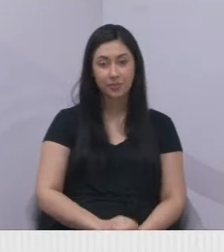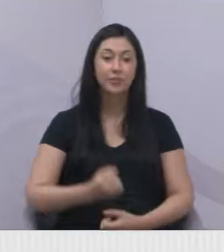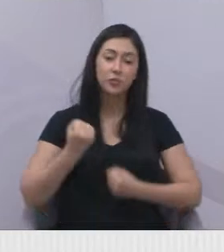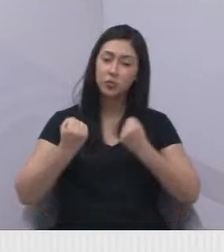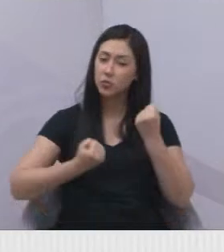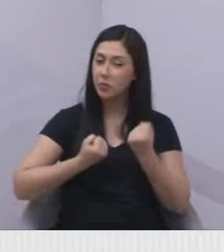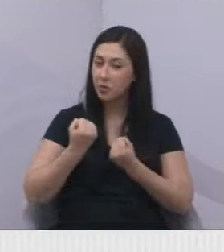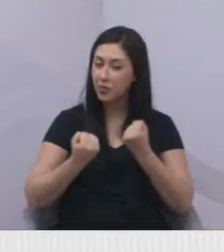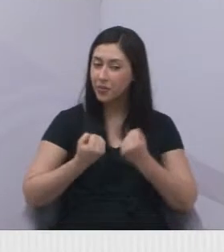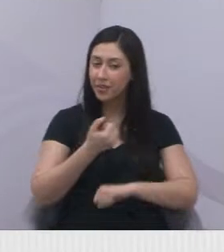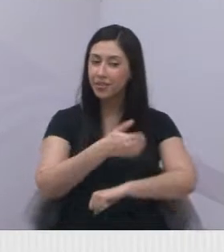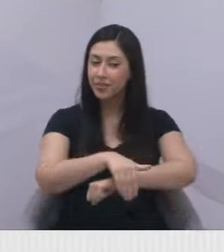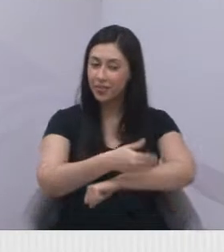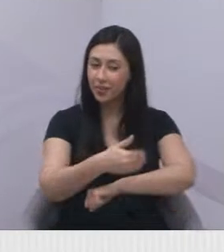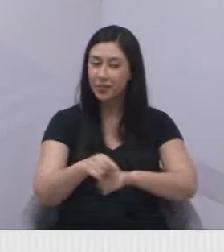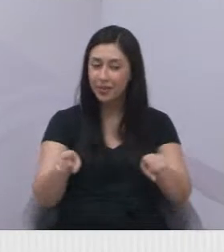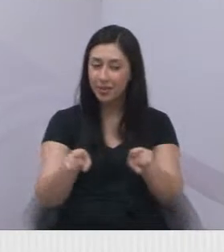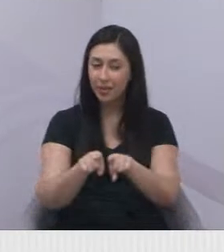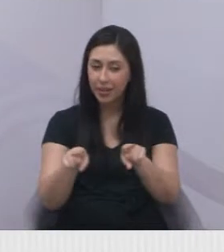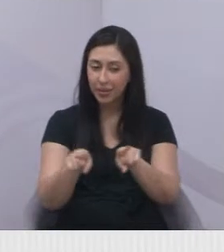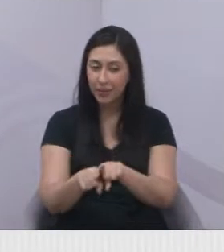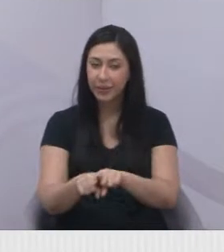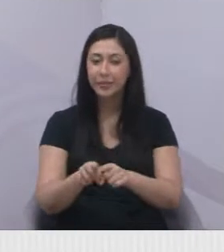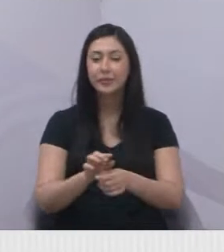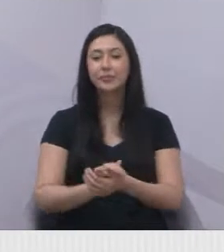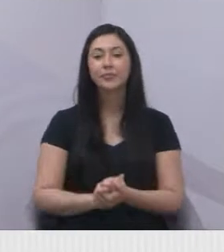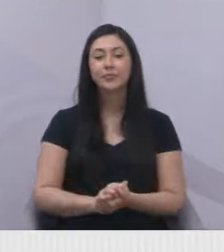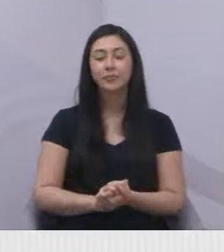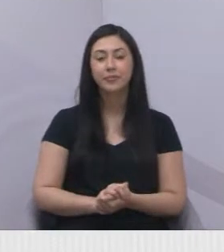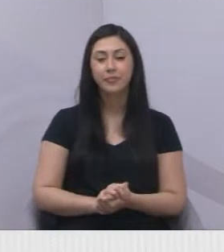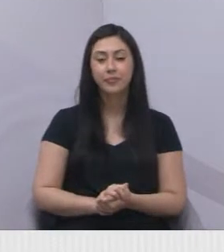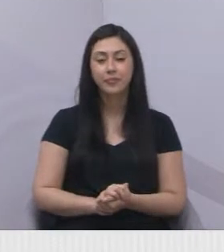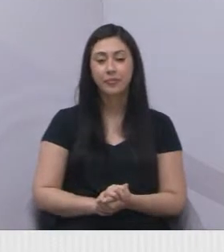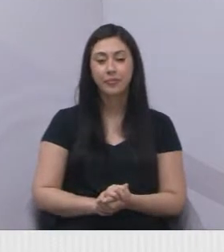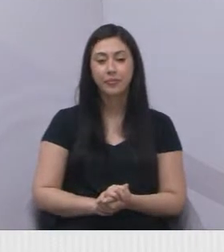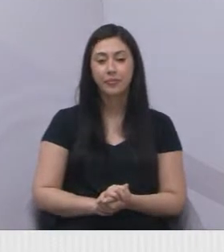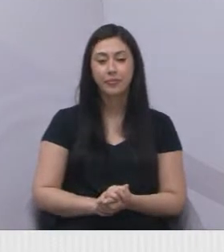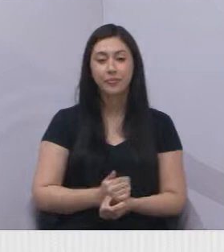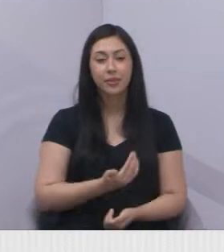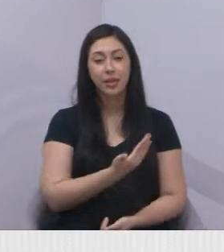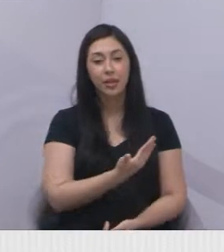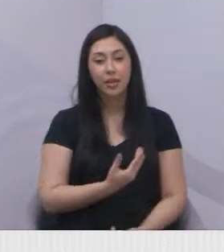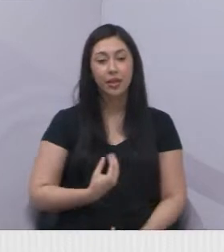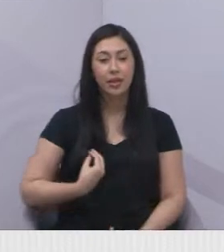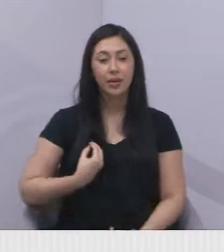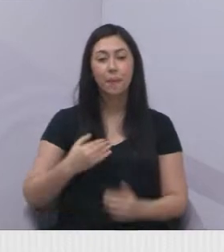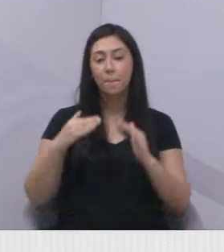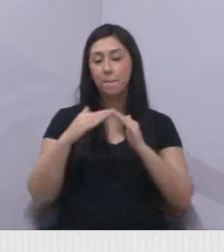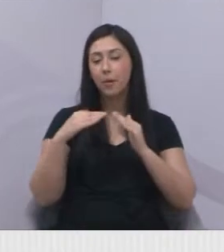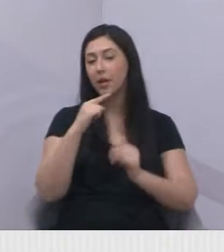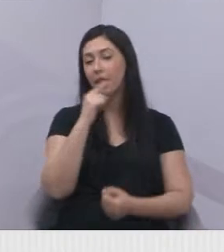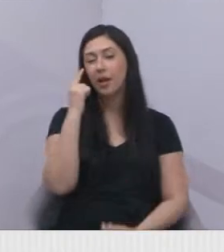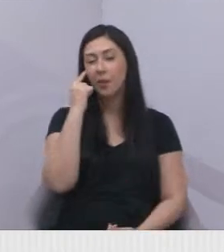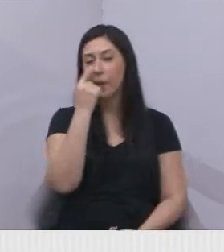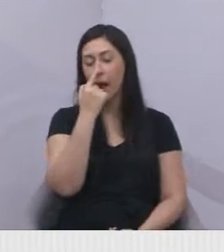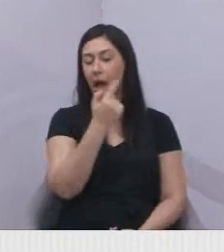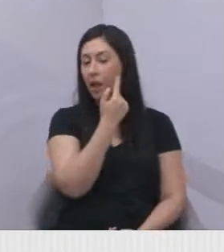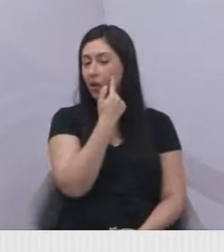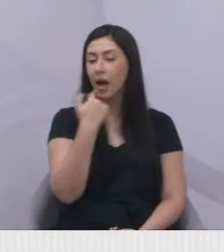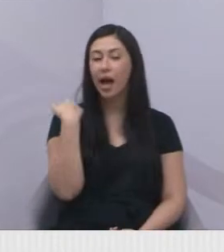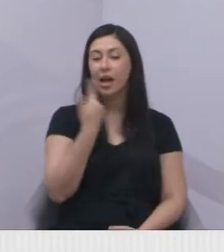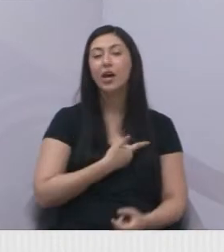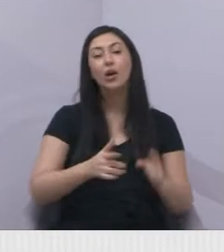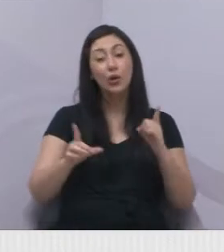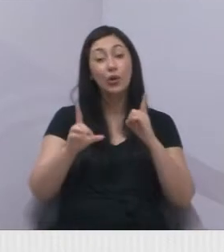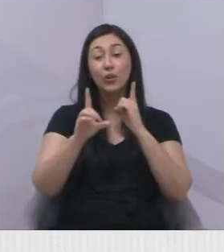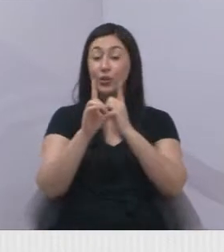Corrida de rua, no dia 28/11/2021, no domingo. Essa é a moradora lá do Parque Minha Lua. Se encontramos lá, estava também